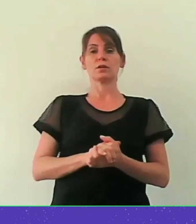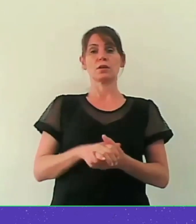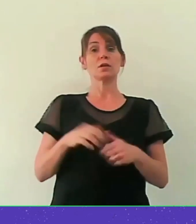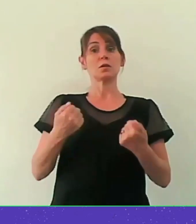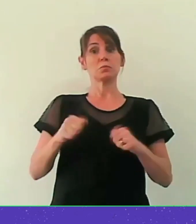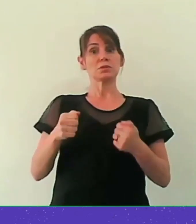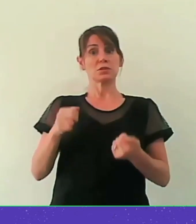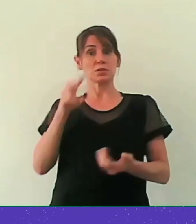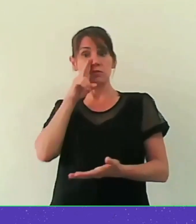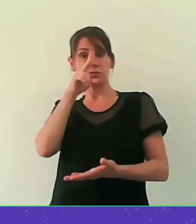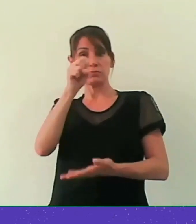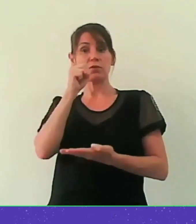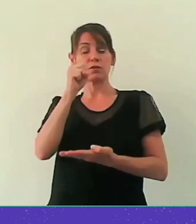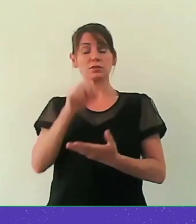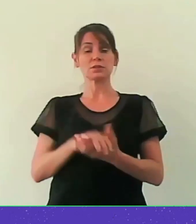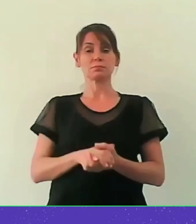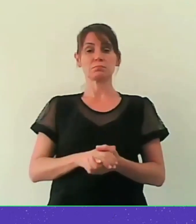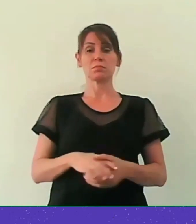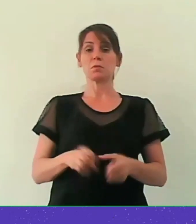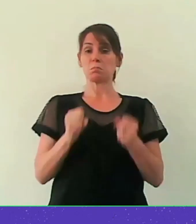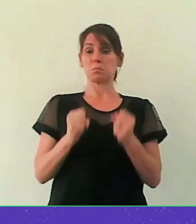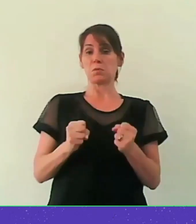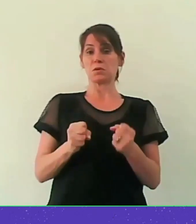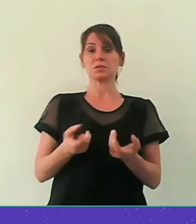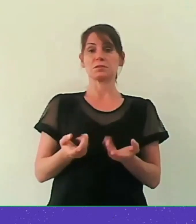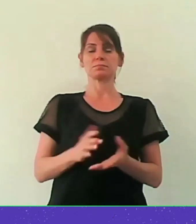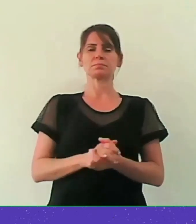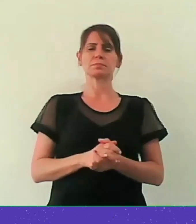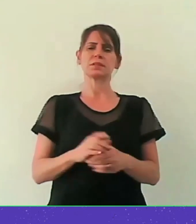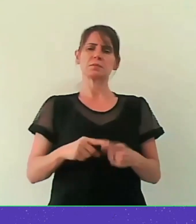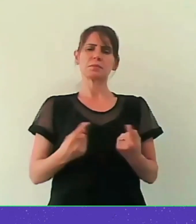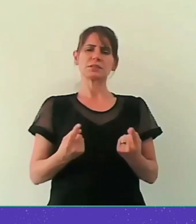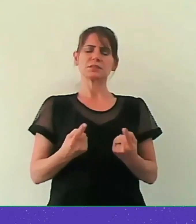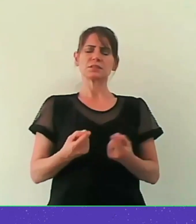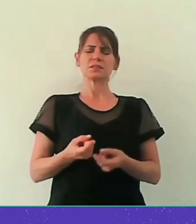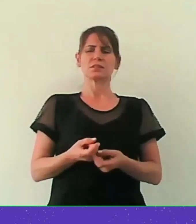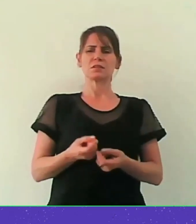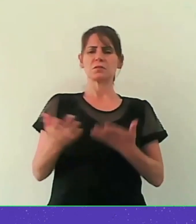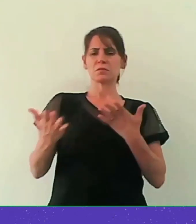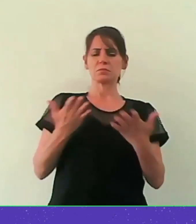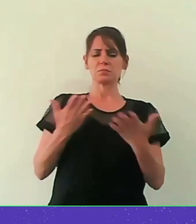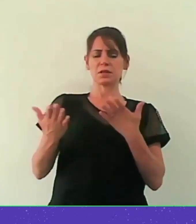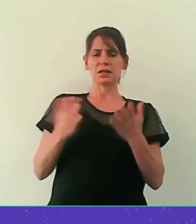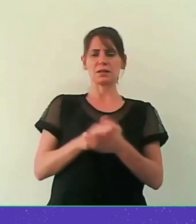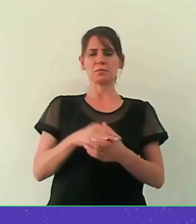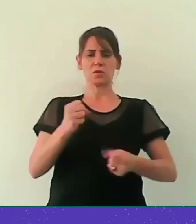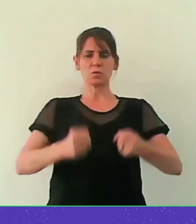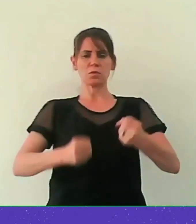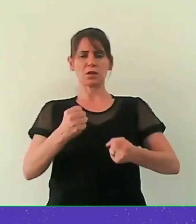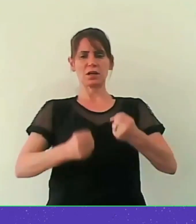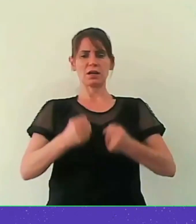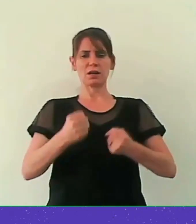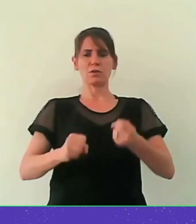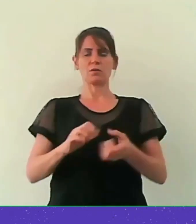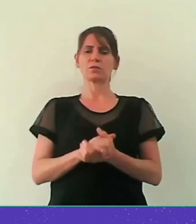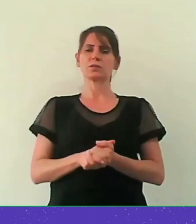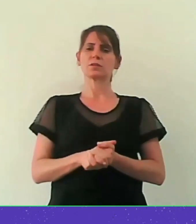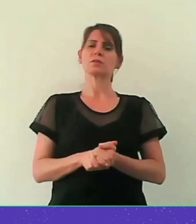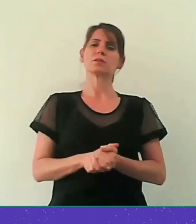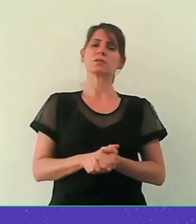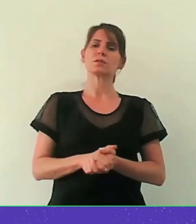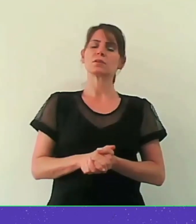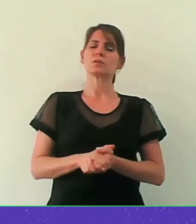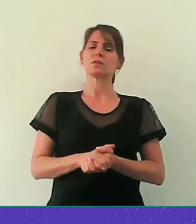Isso é potência. Mas, irmão, se você tiver um motor com potência e você